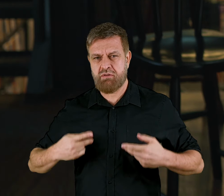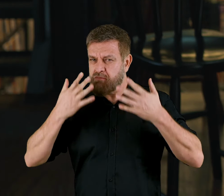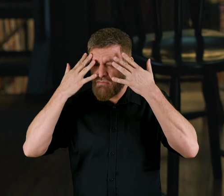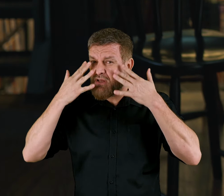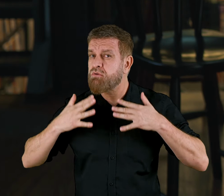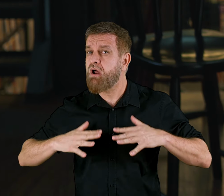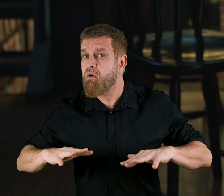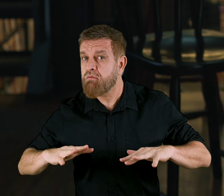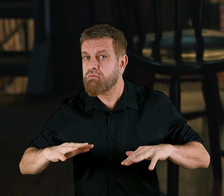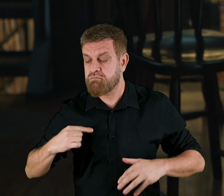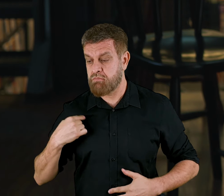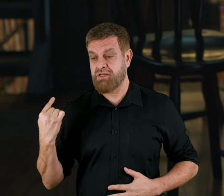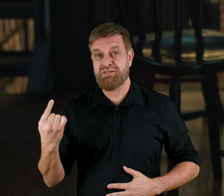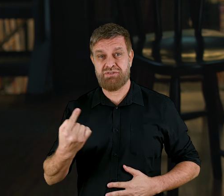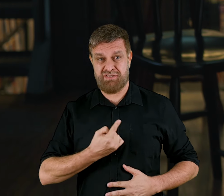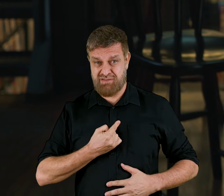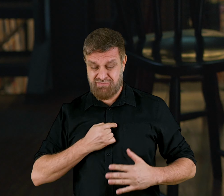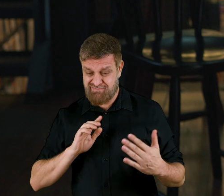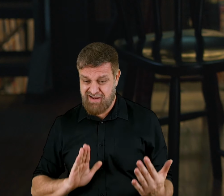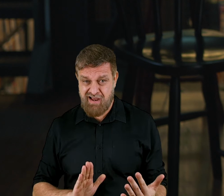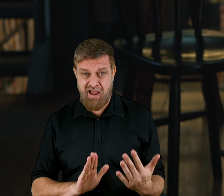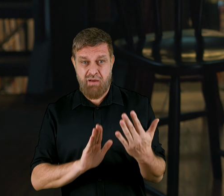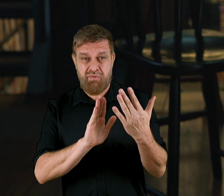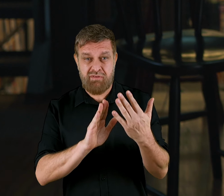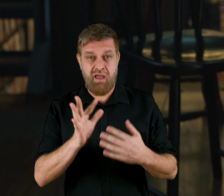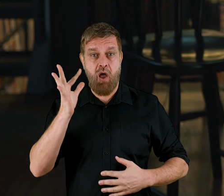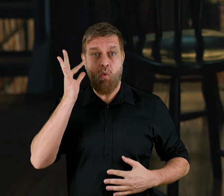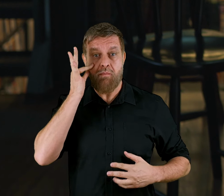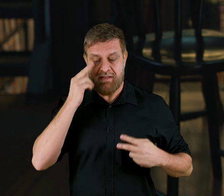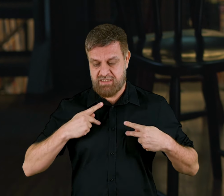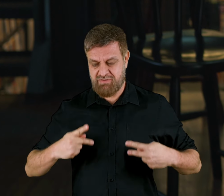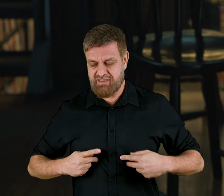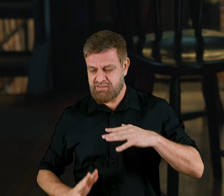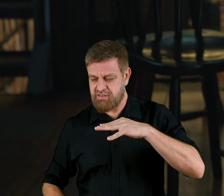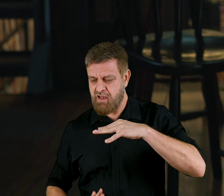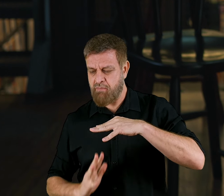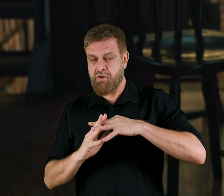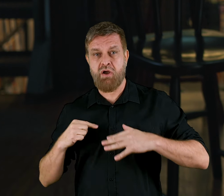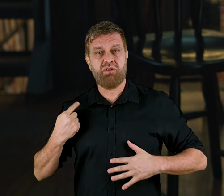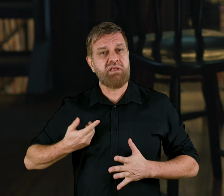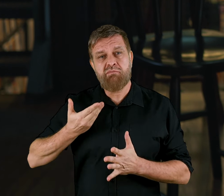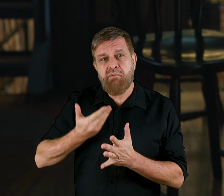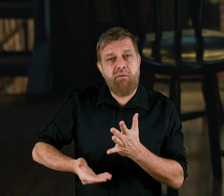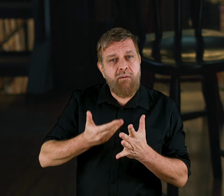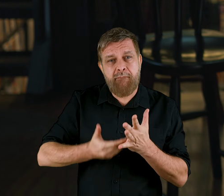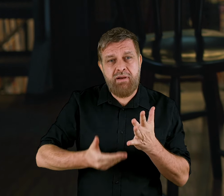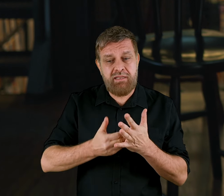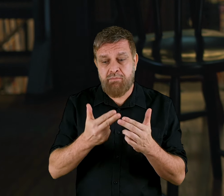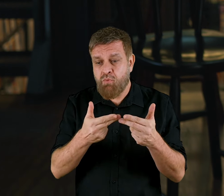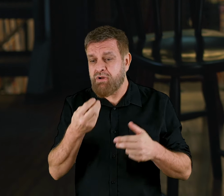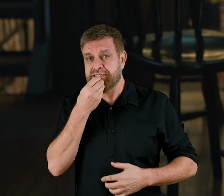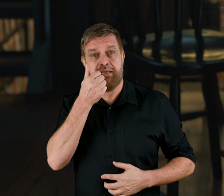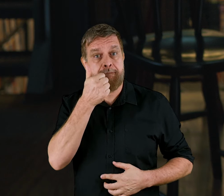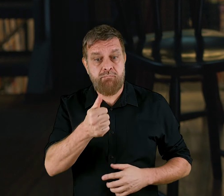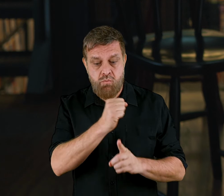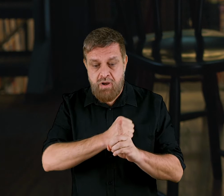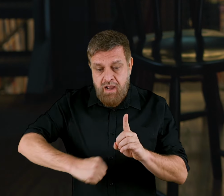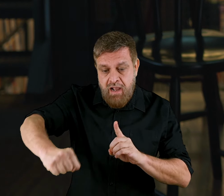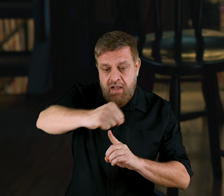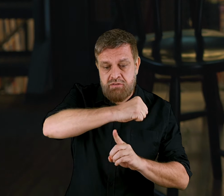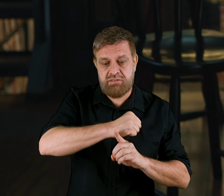aí, que se nós vamos combater o transhumanismo, nós não estaríamos abrindo mão disso, que seria um lado positivo que a